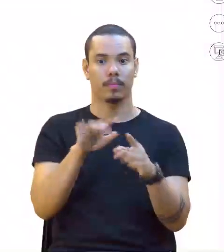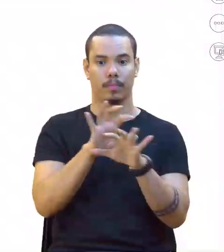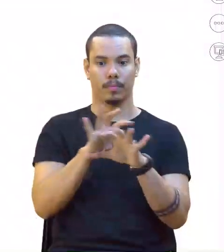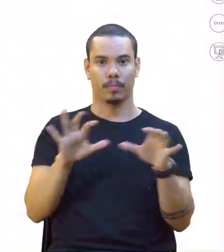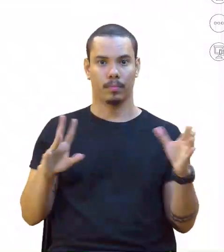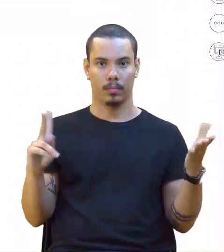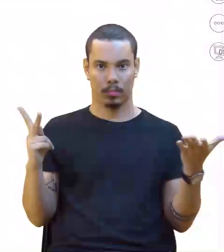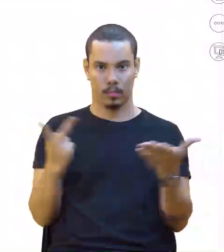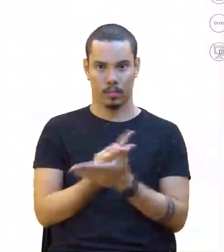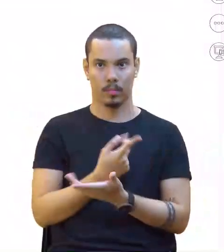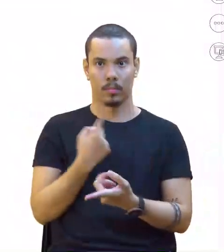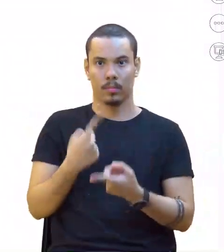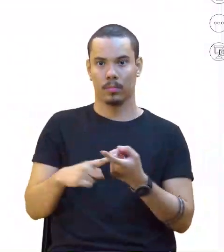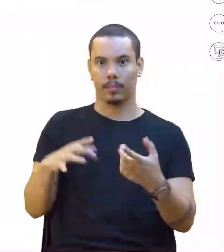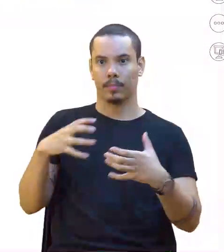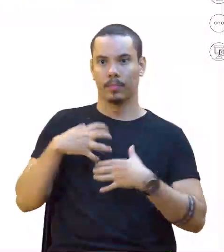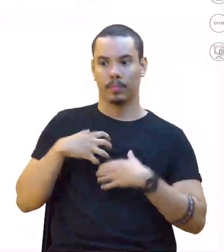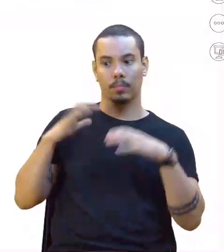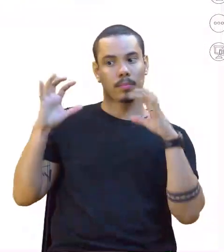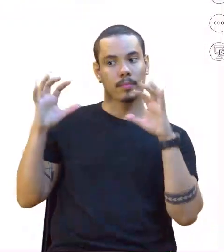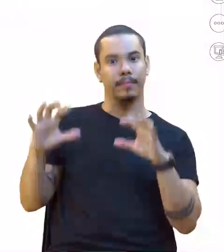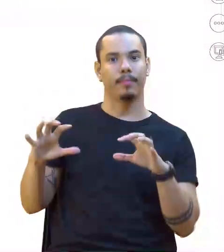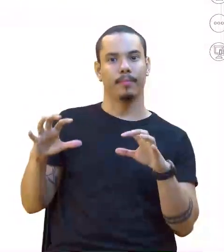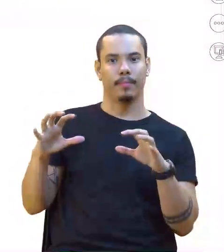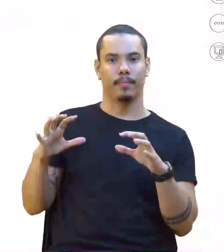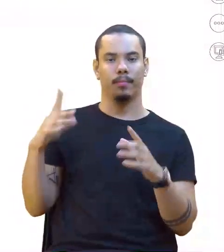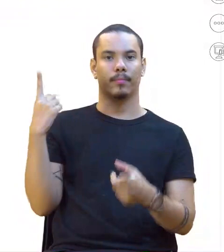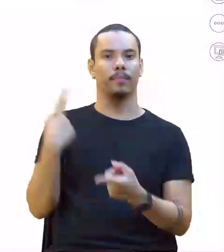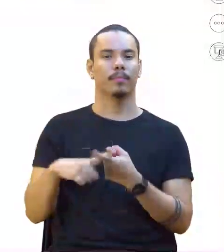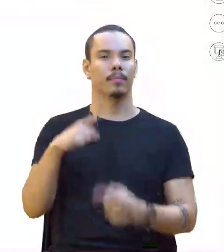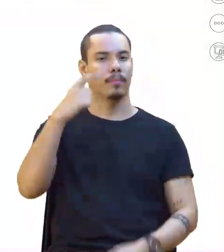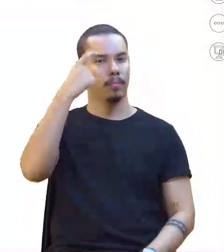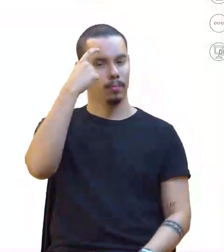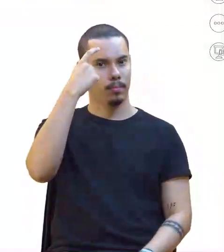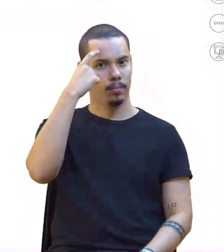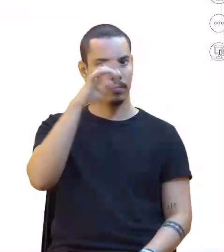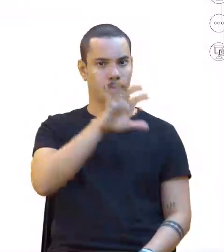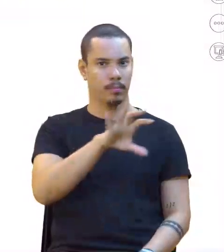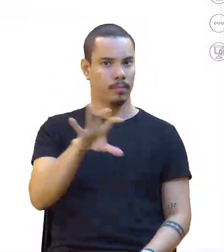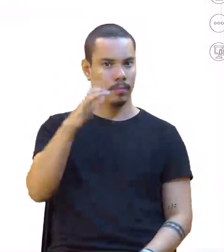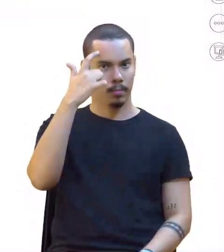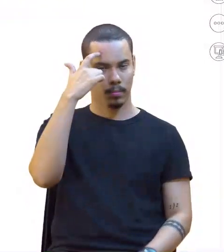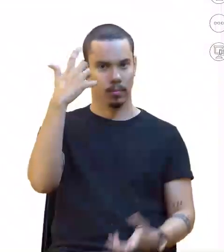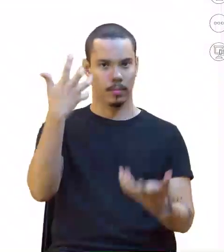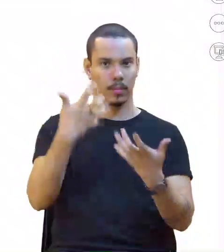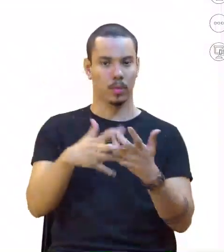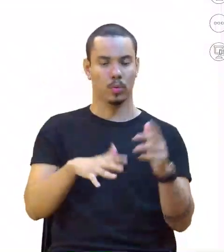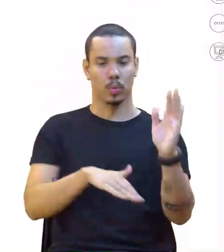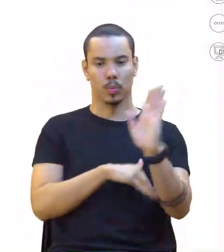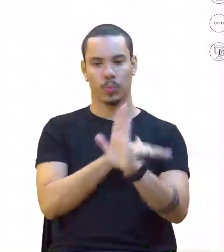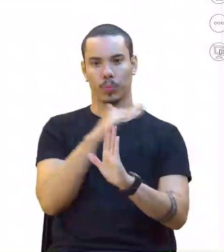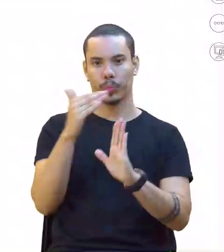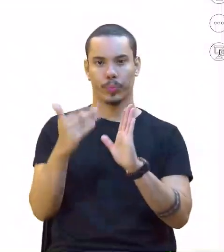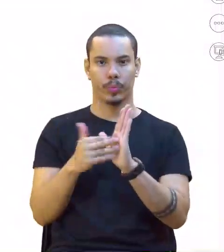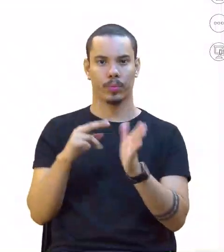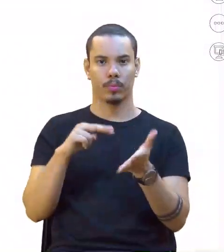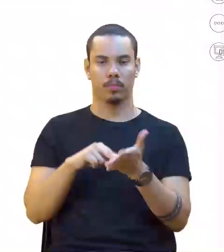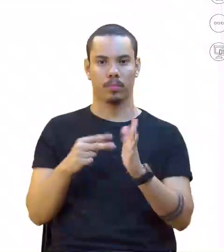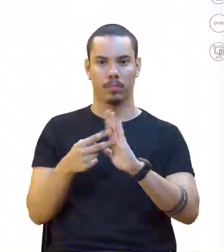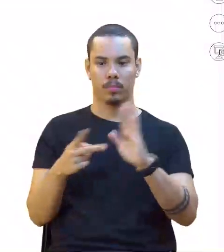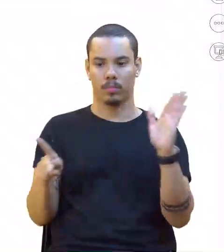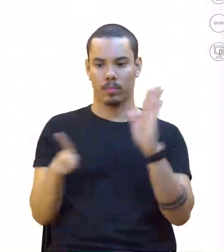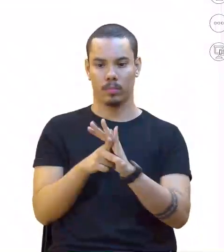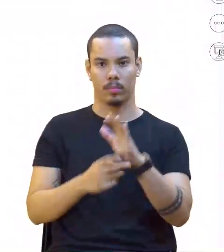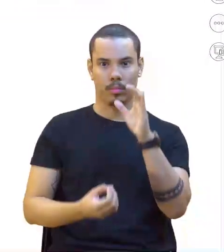ela sente isso? Por que ela pensa desse modo, né? Tudo isso é um construto da cultura, que a